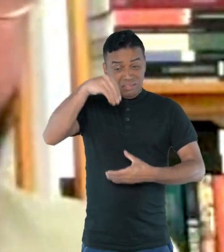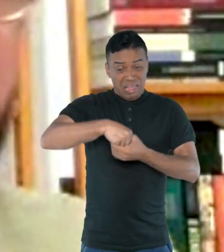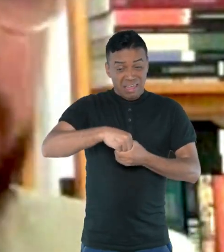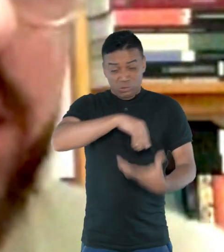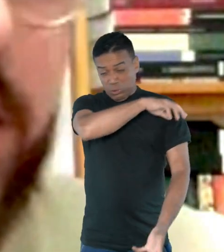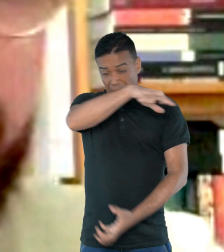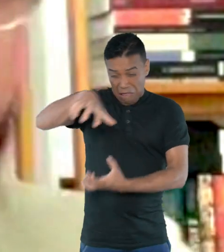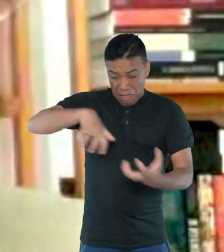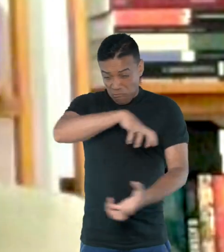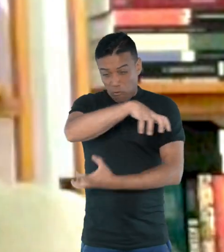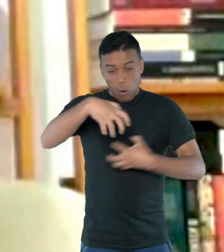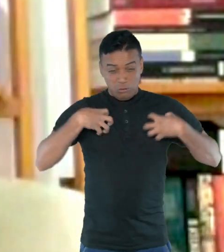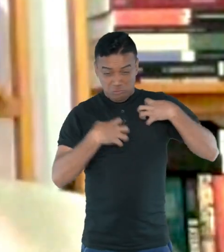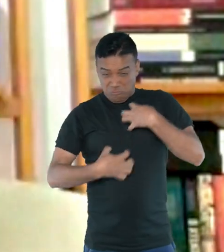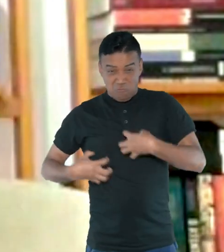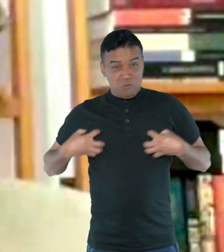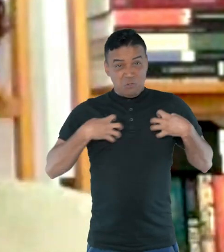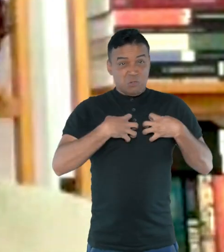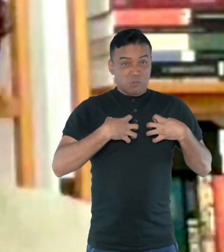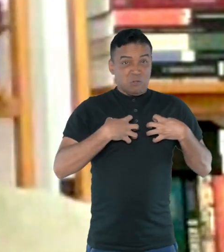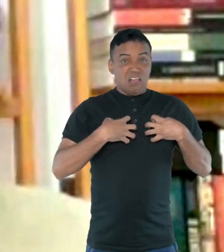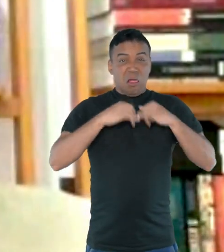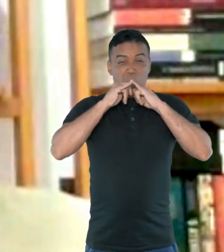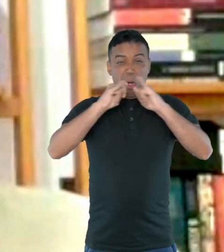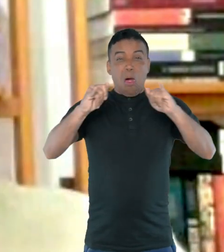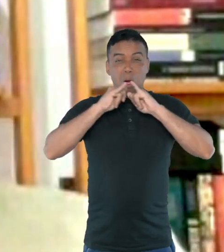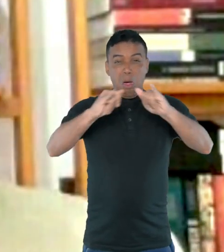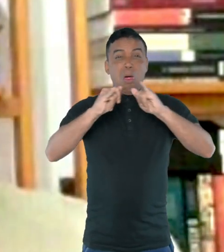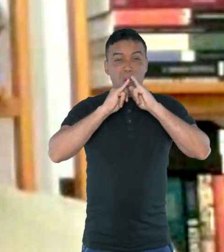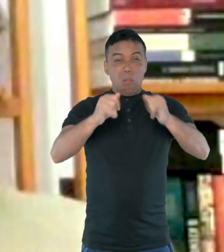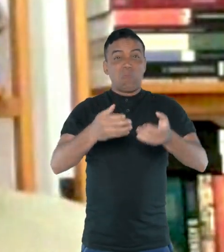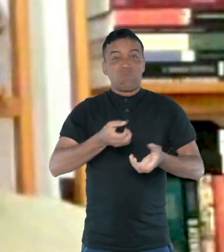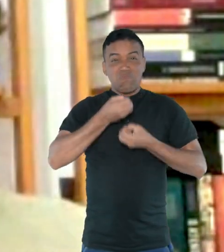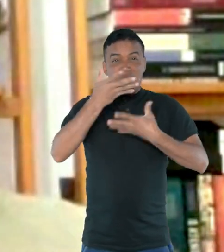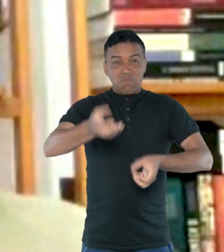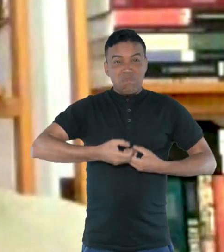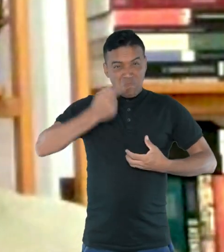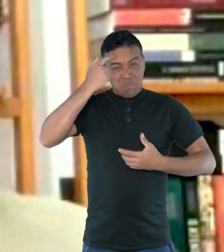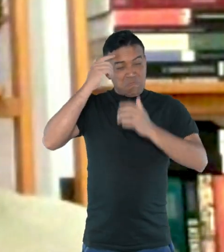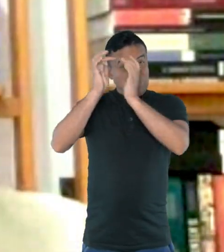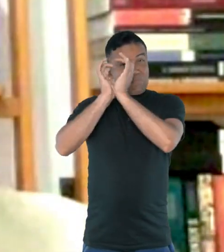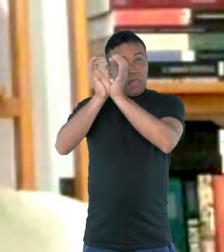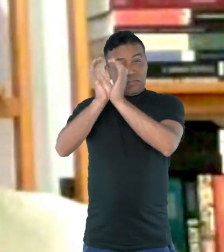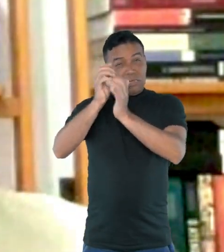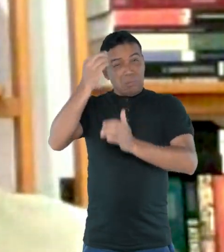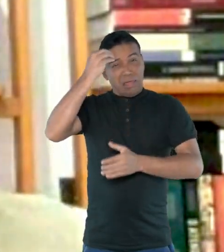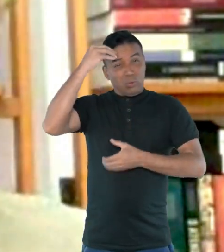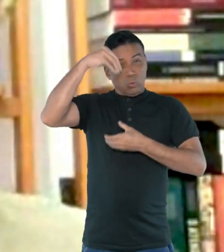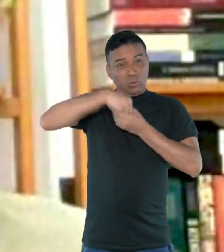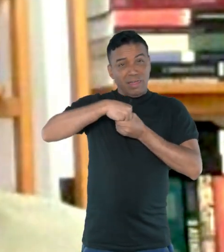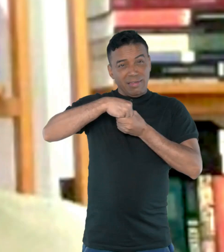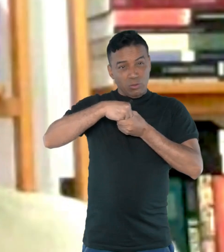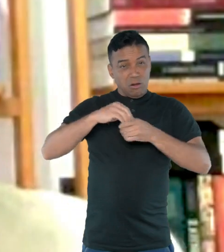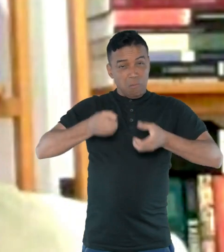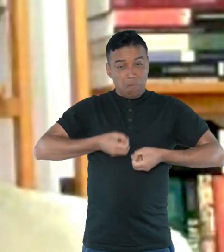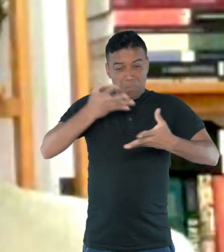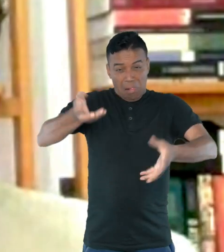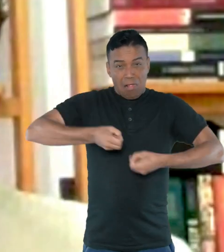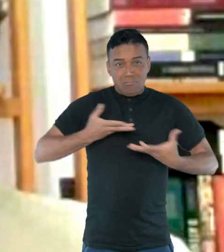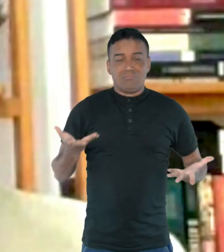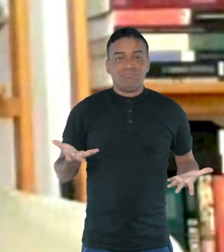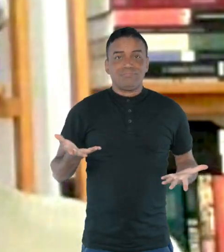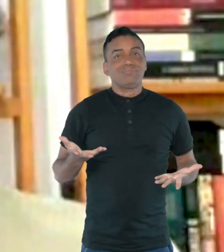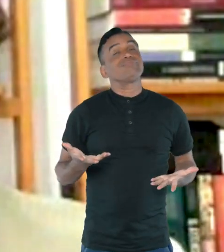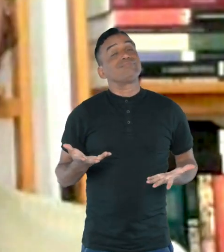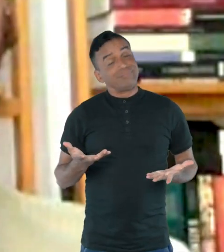revolta, muita da sua franqueza, muito do seu pensamento interior. Isso, de certo modo,